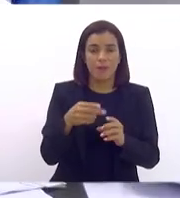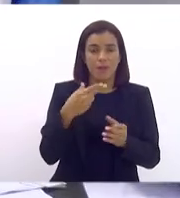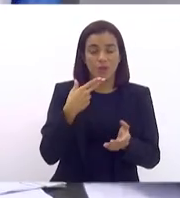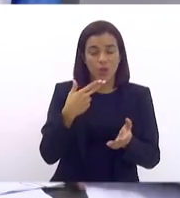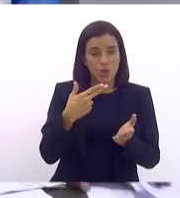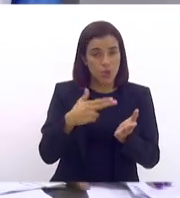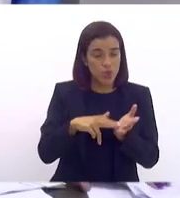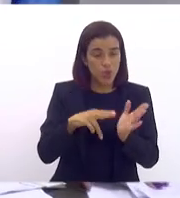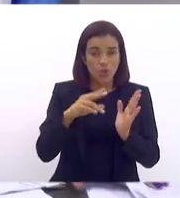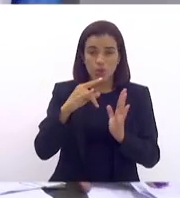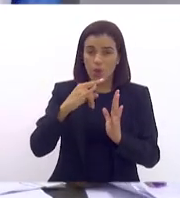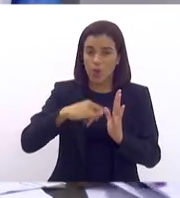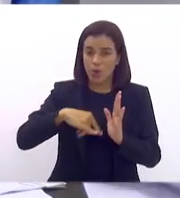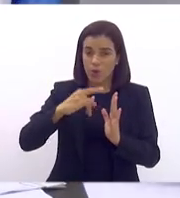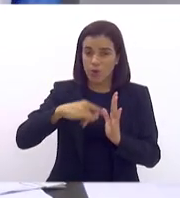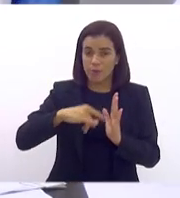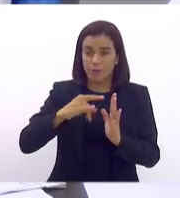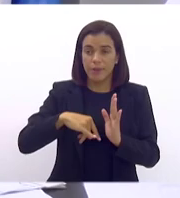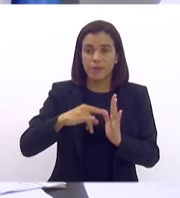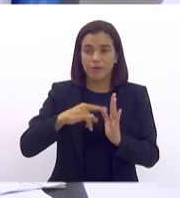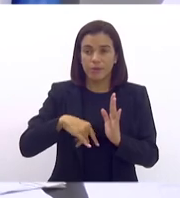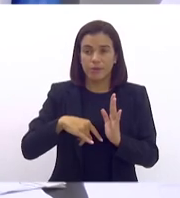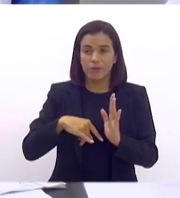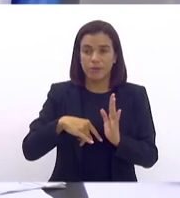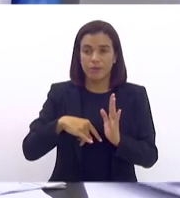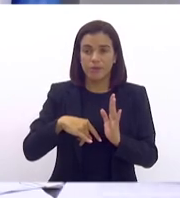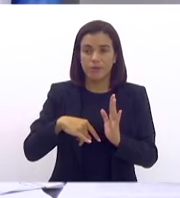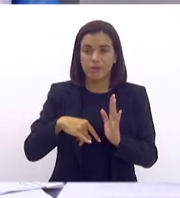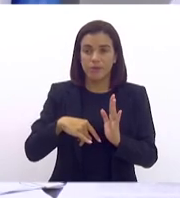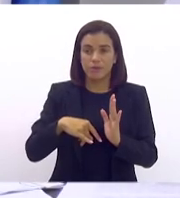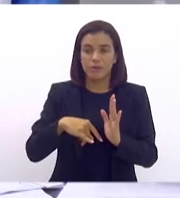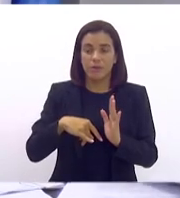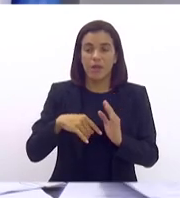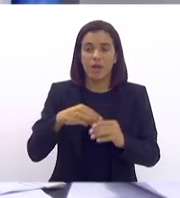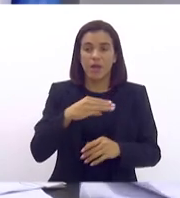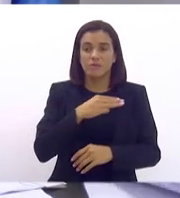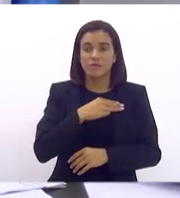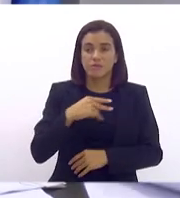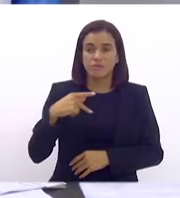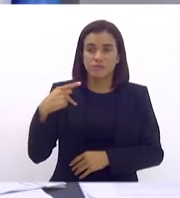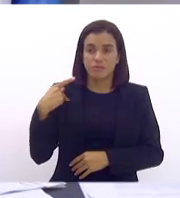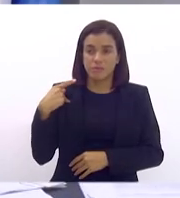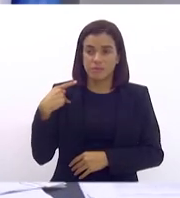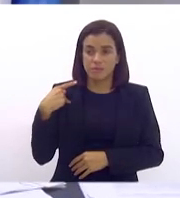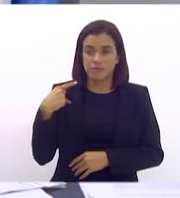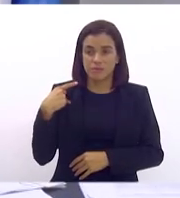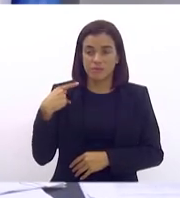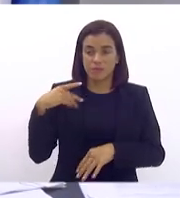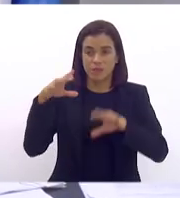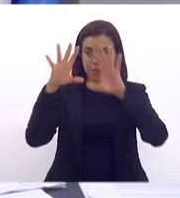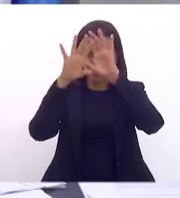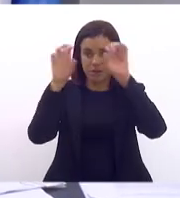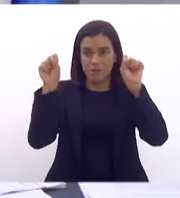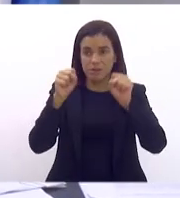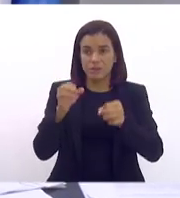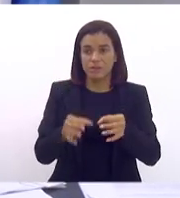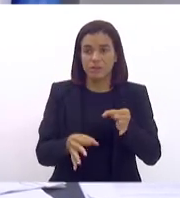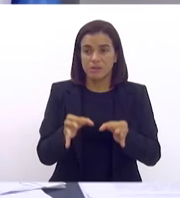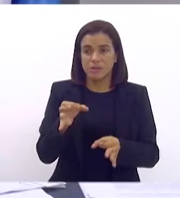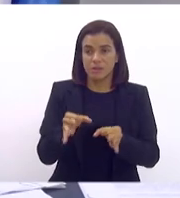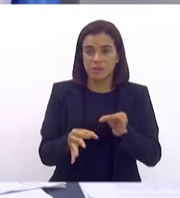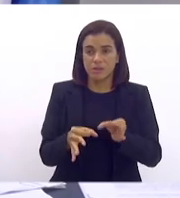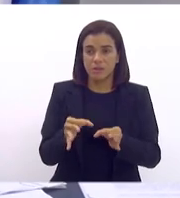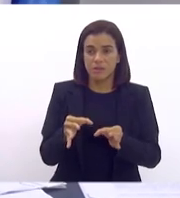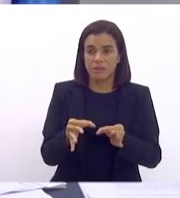CPI para o envio ao Ministério Público e Tribunal de Justiça.